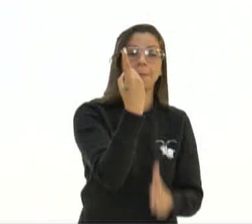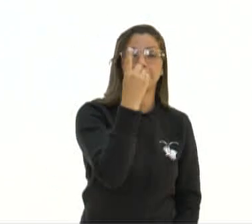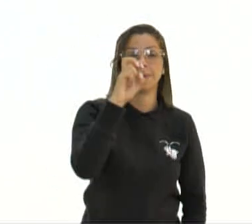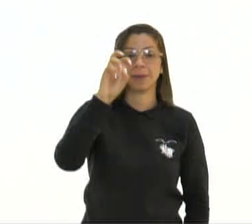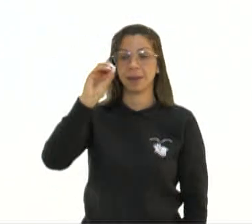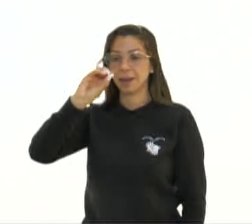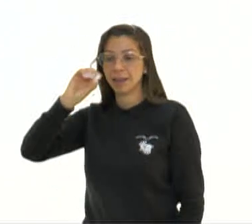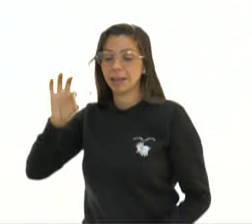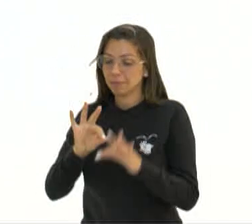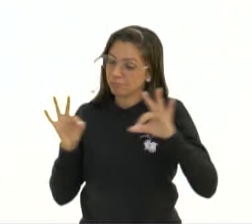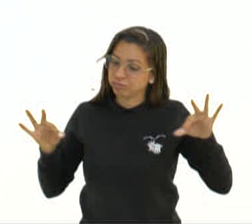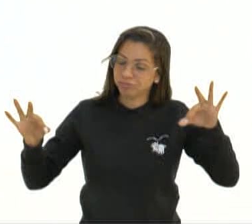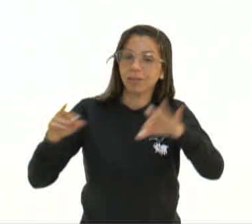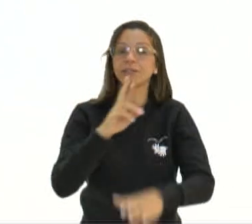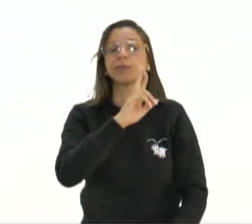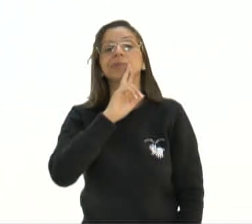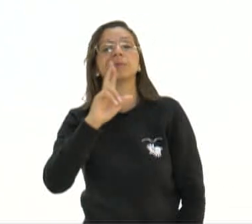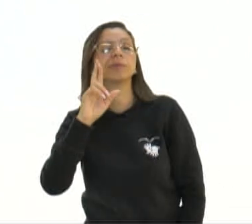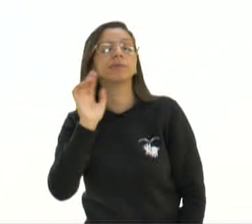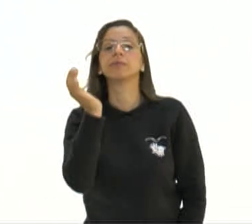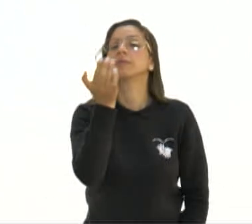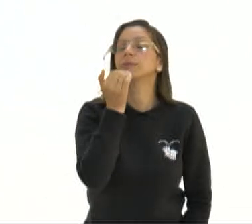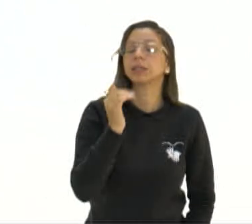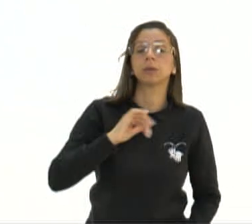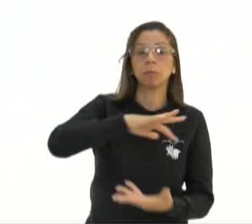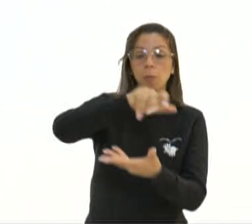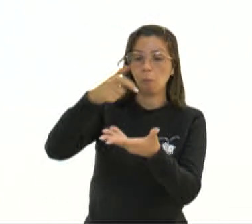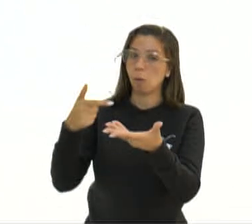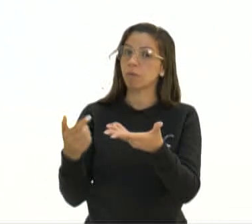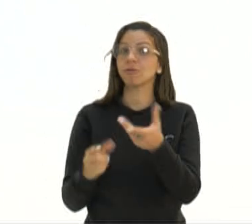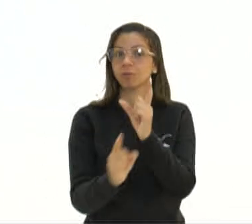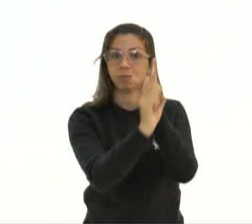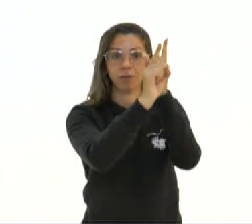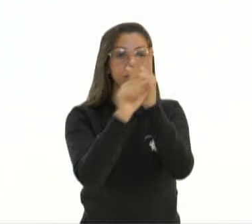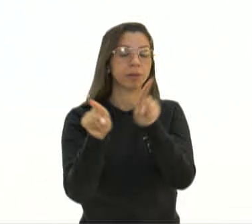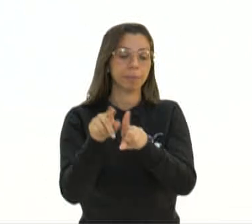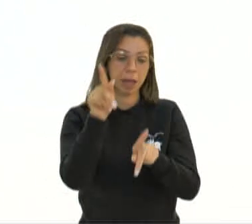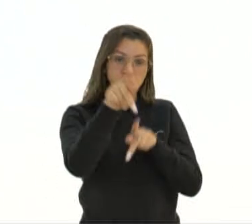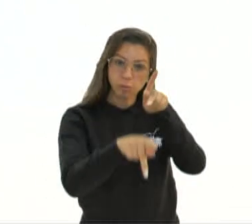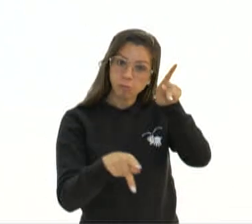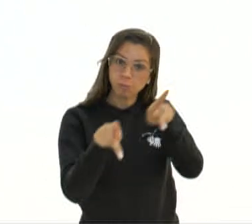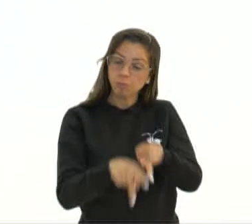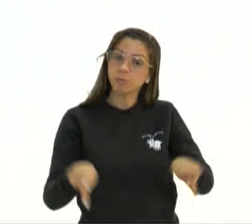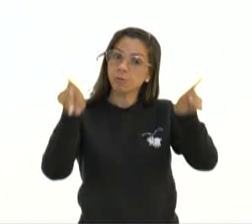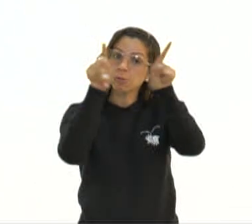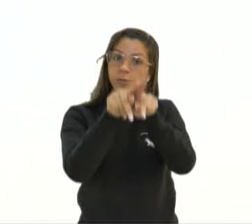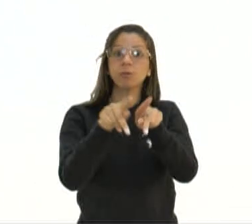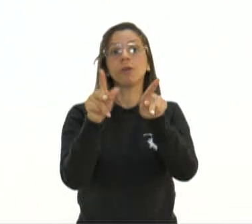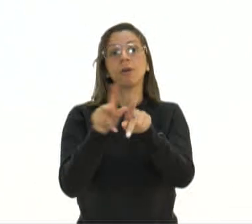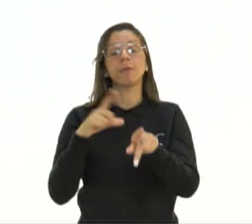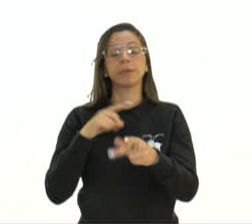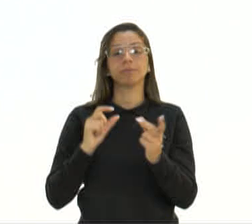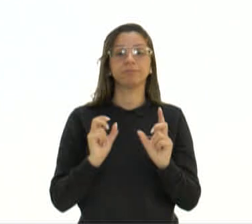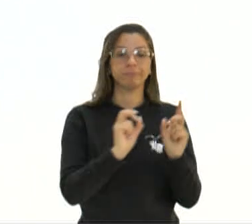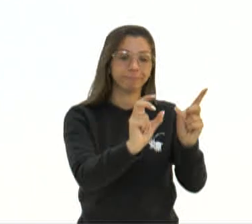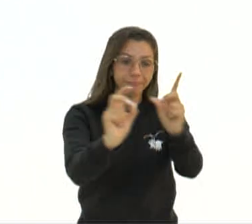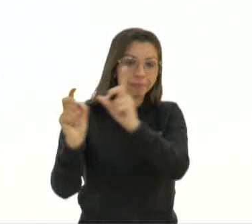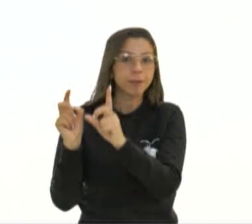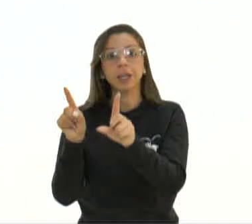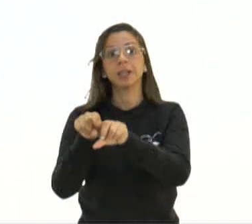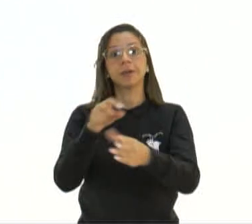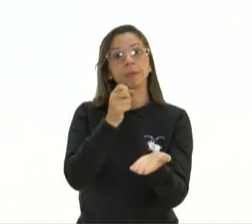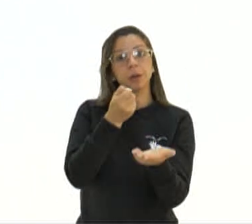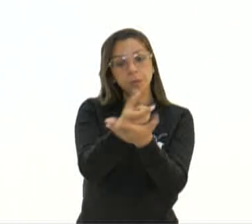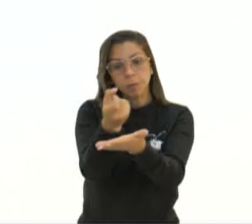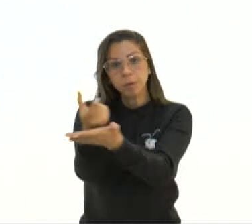estão distribuídos restaurantes da gastronomia mundial, shoppings e centros diversos para fazer diferentes tipos de compras.